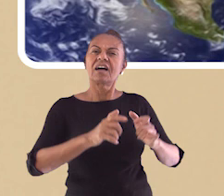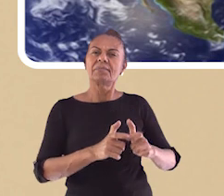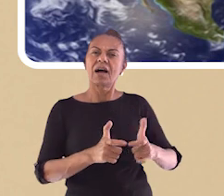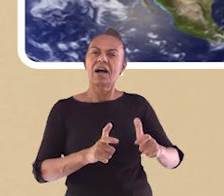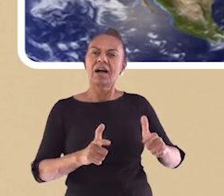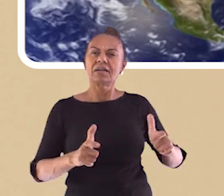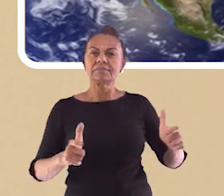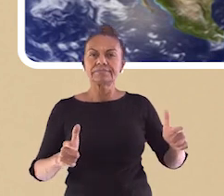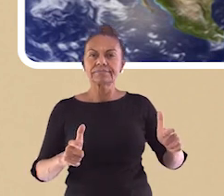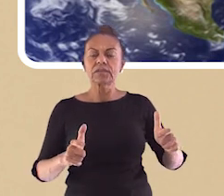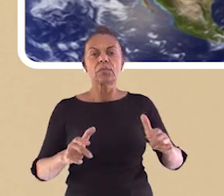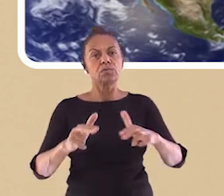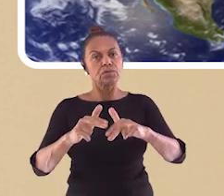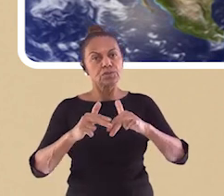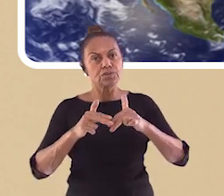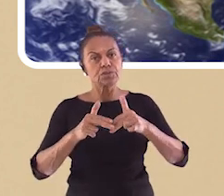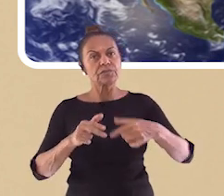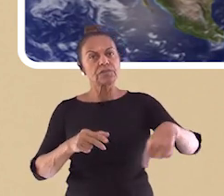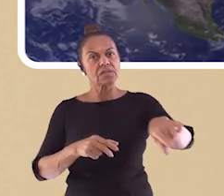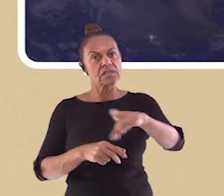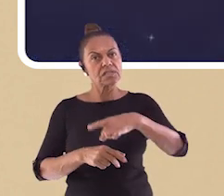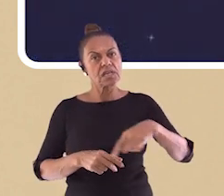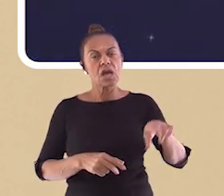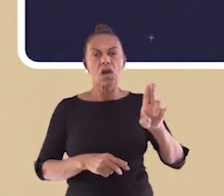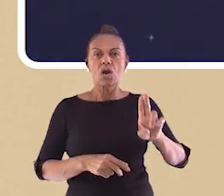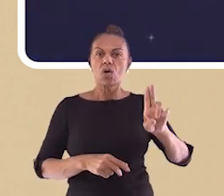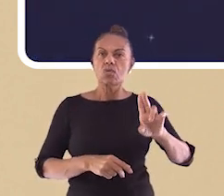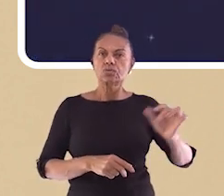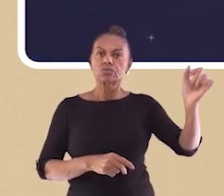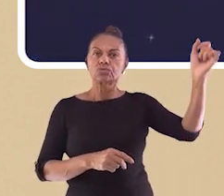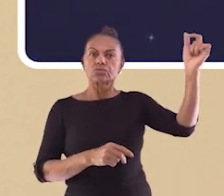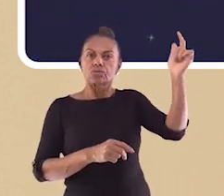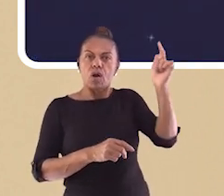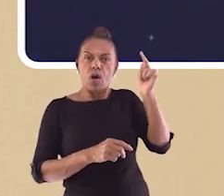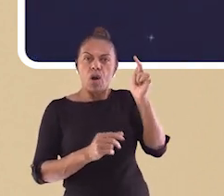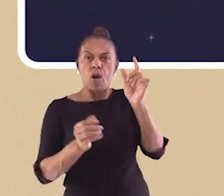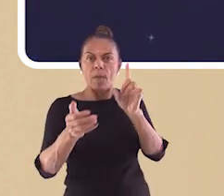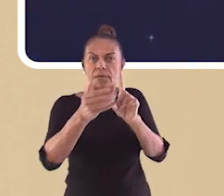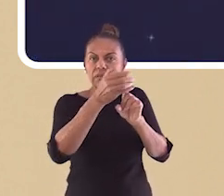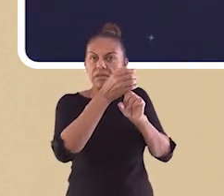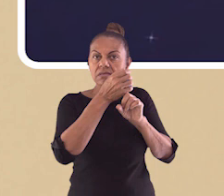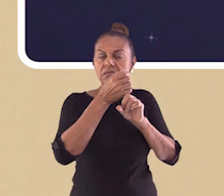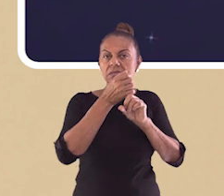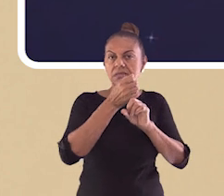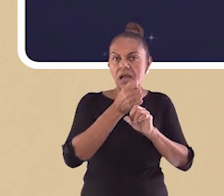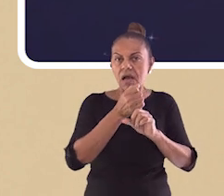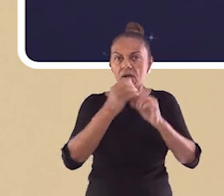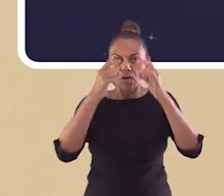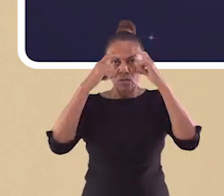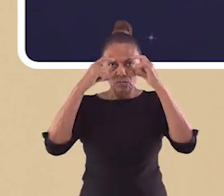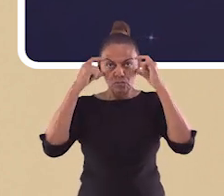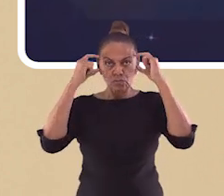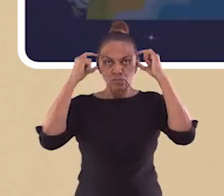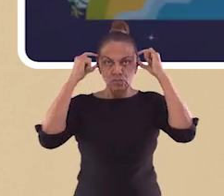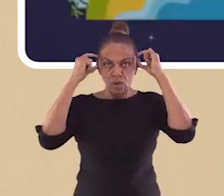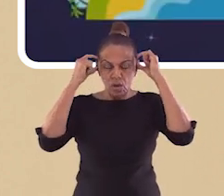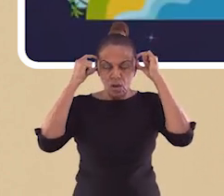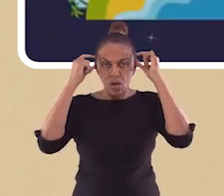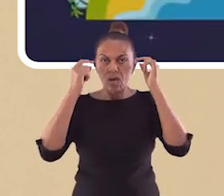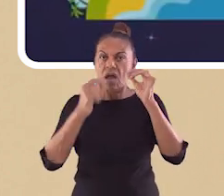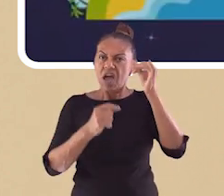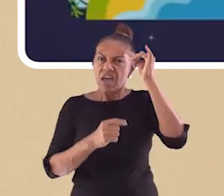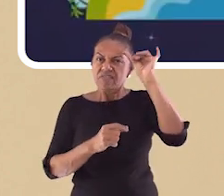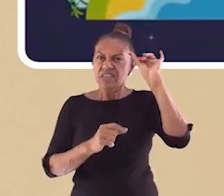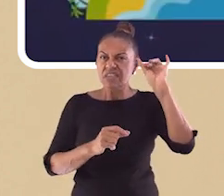camada, esse percentual aumenta. Com isso, é recomendável que você use protetor solar, use óculos de sol e